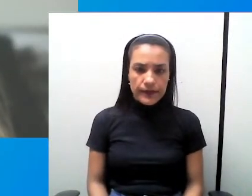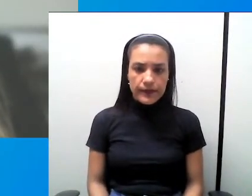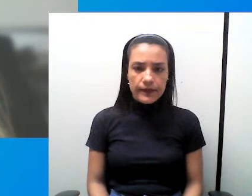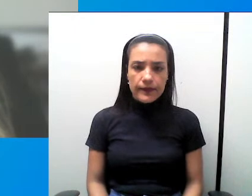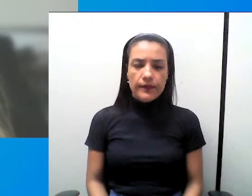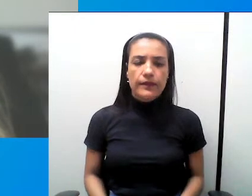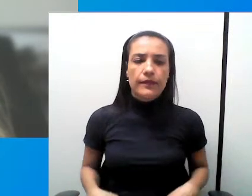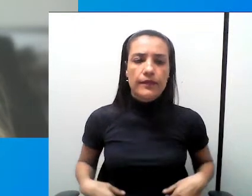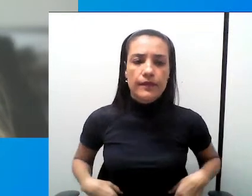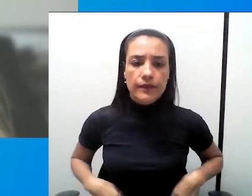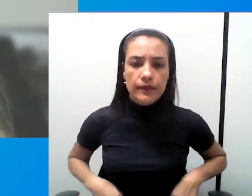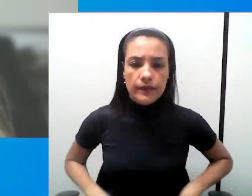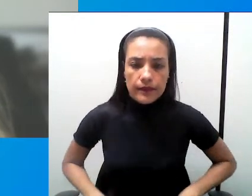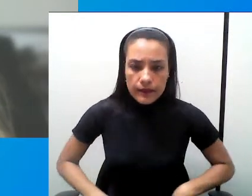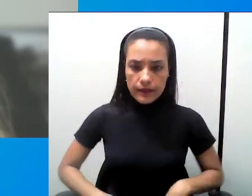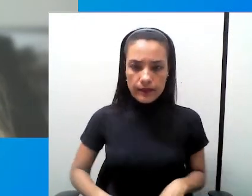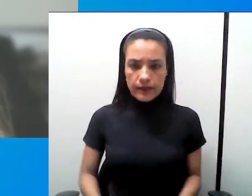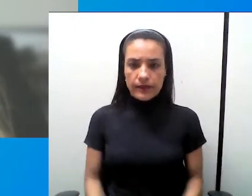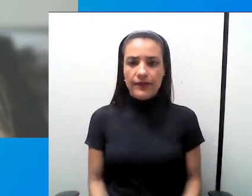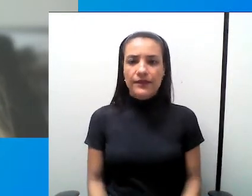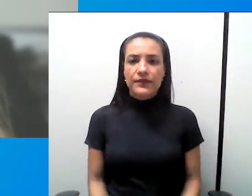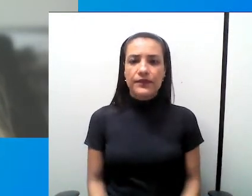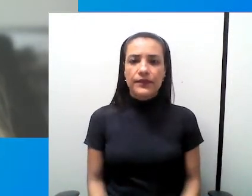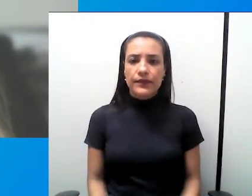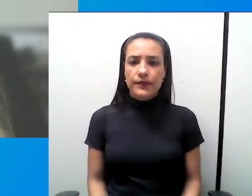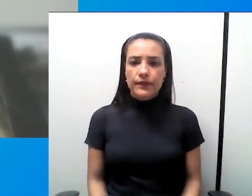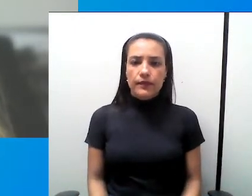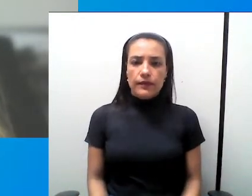O áudio está desligado, professor.